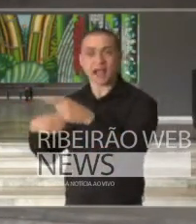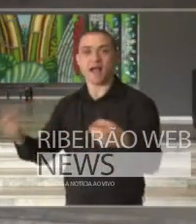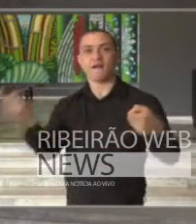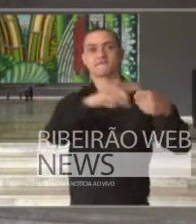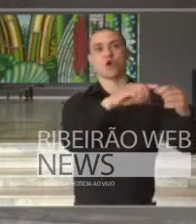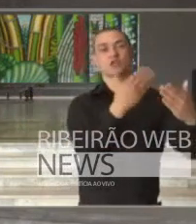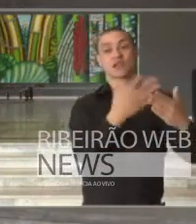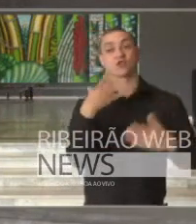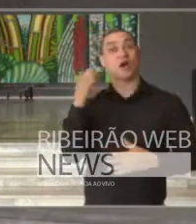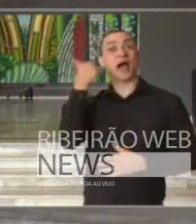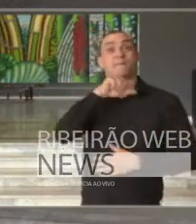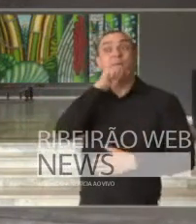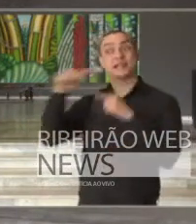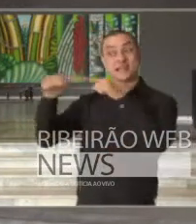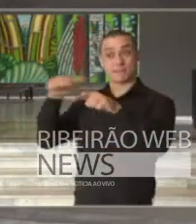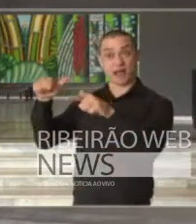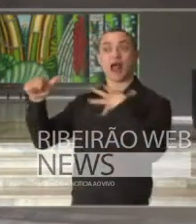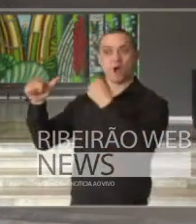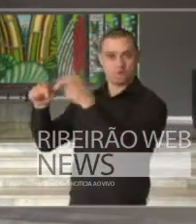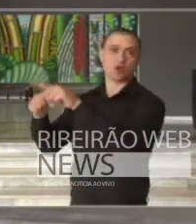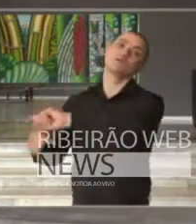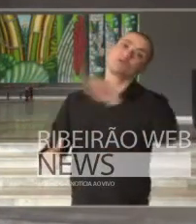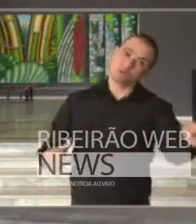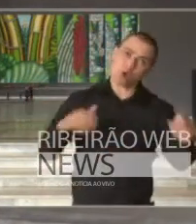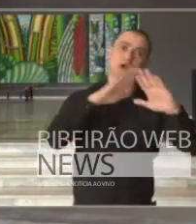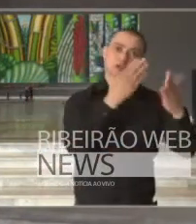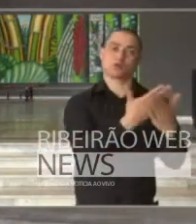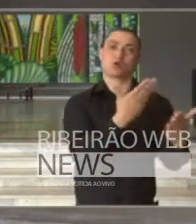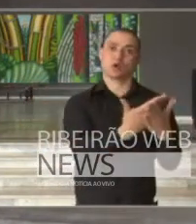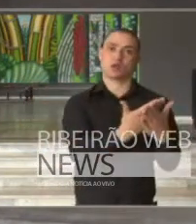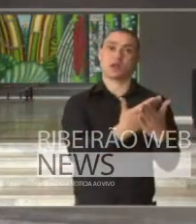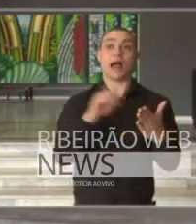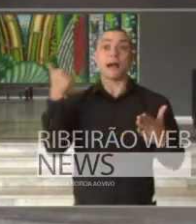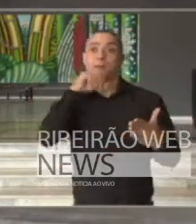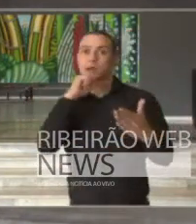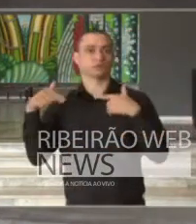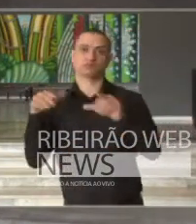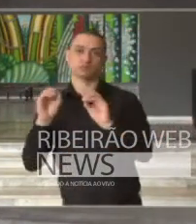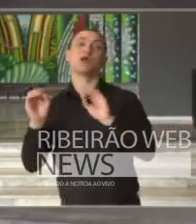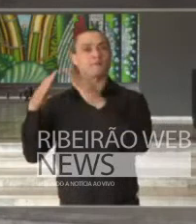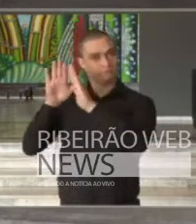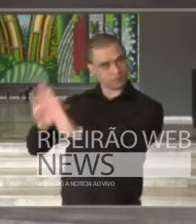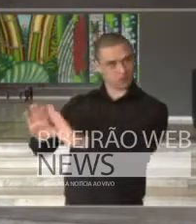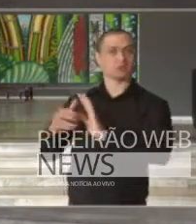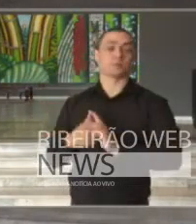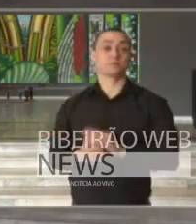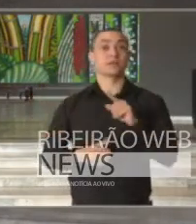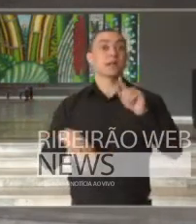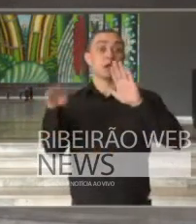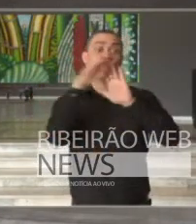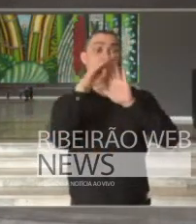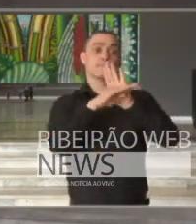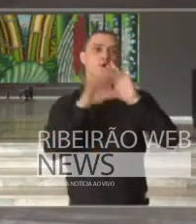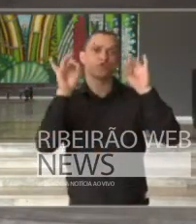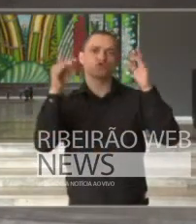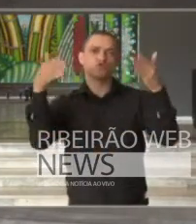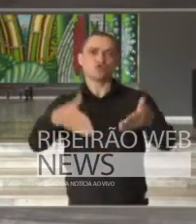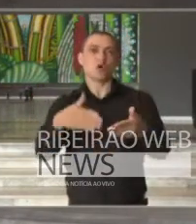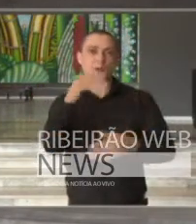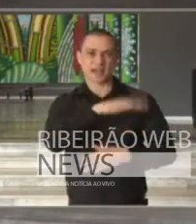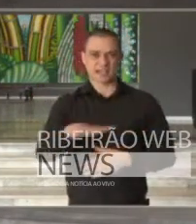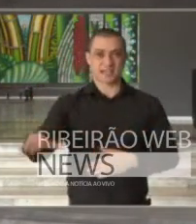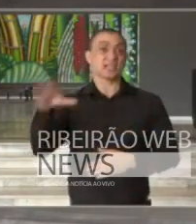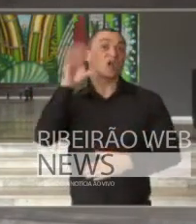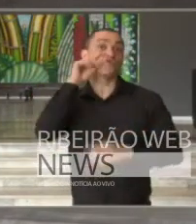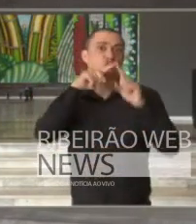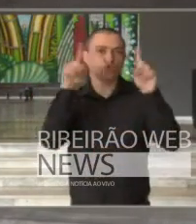gradual, para as mães trabalhadoras, por exemplo, isso é fundamental. Seguir os protocolos específicos de proteção para crianças e